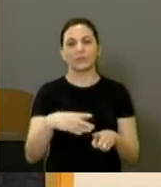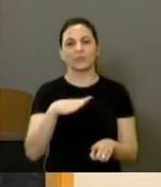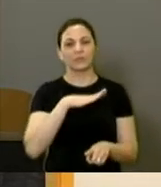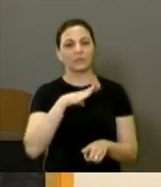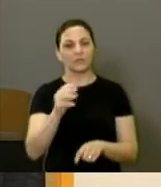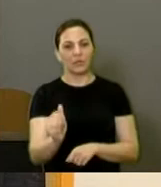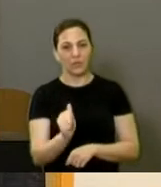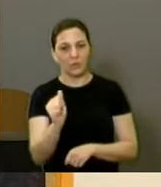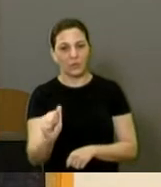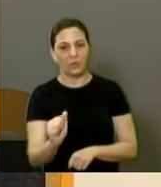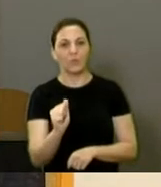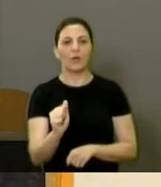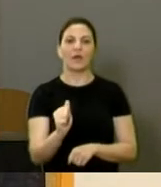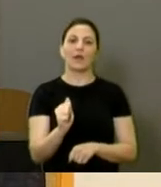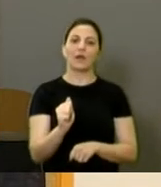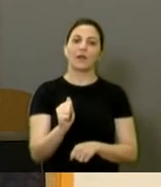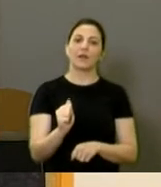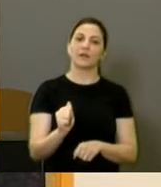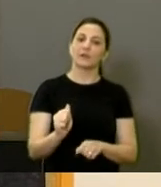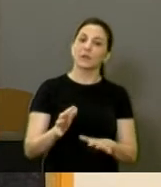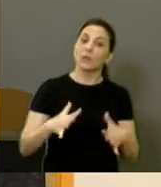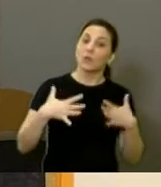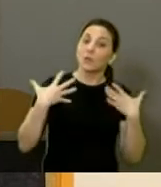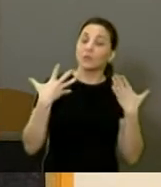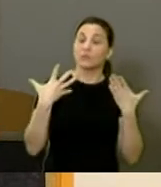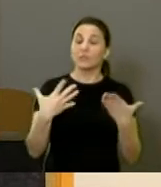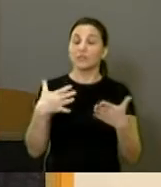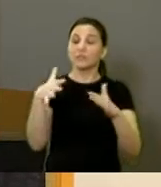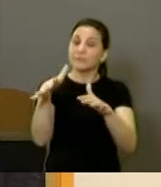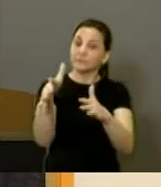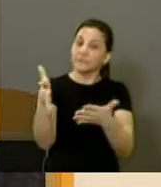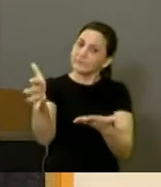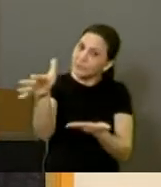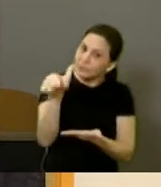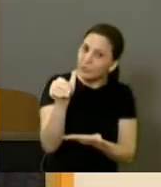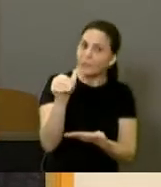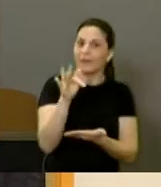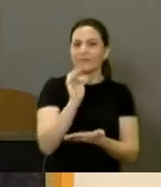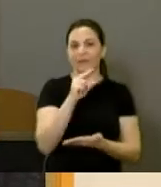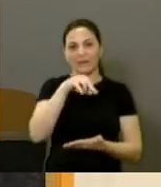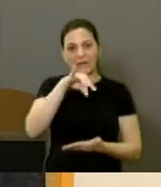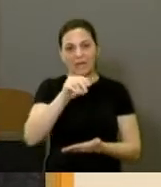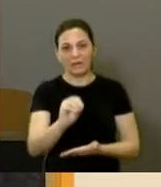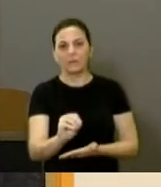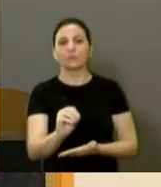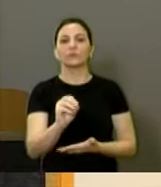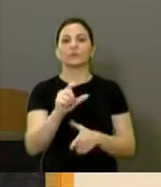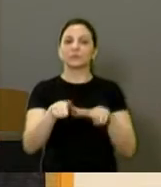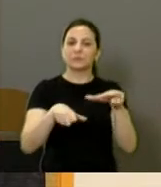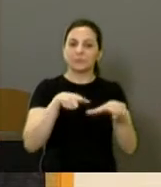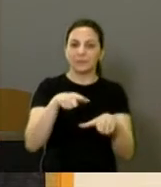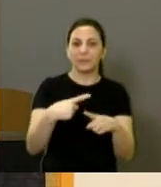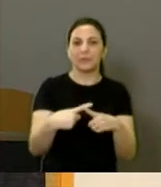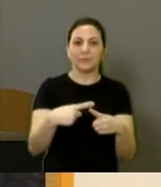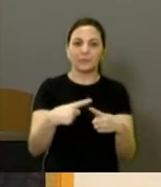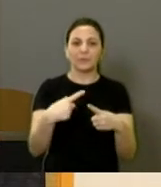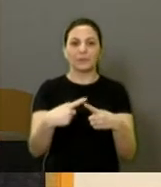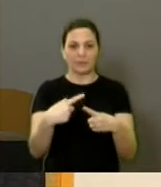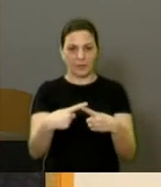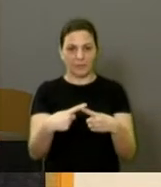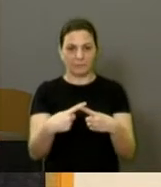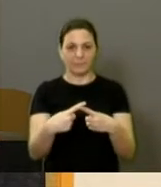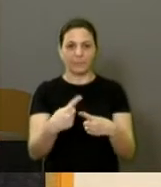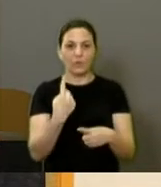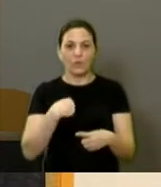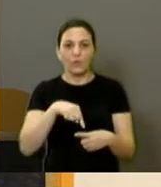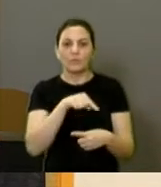contente, porque ao chamarem o Fernando para esse trabalho, e ele vai fazer isso graciosamente, nós